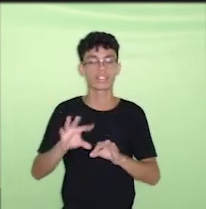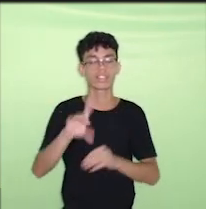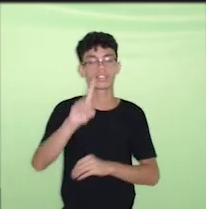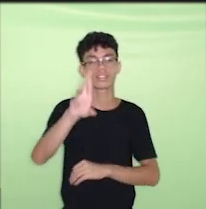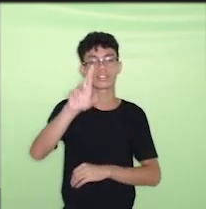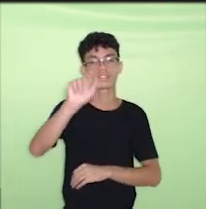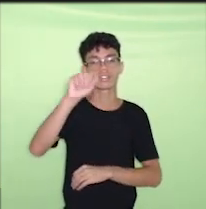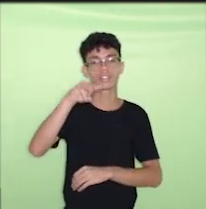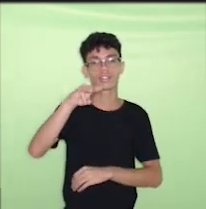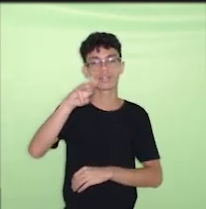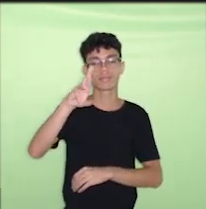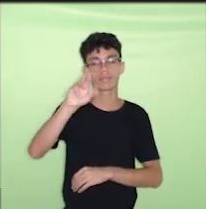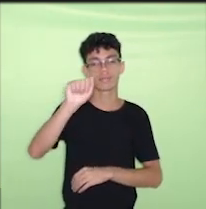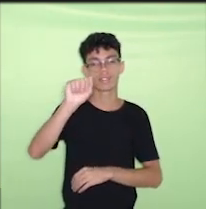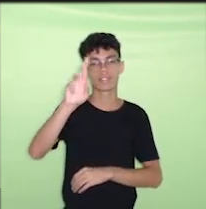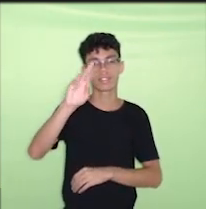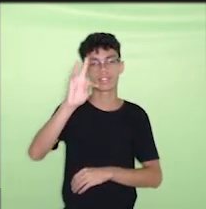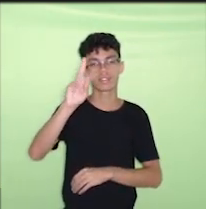dela.